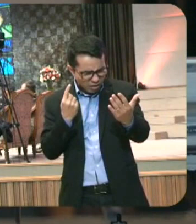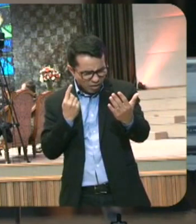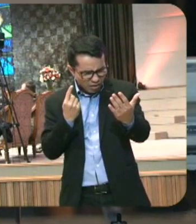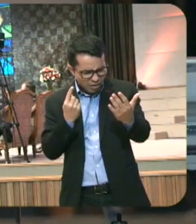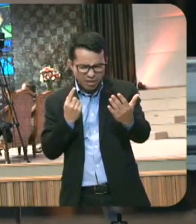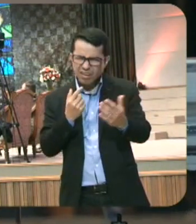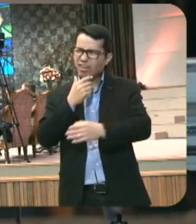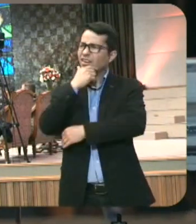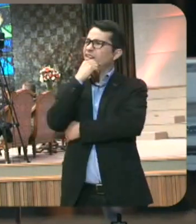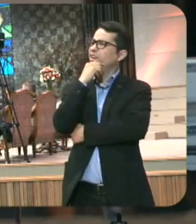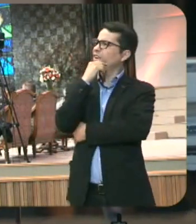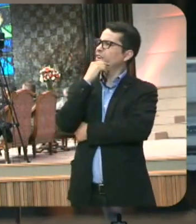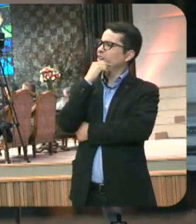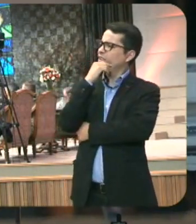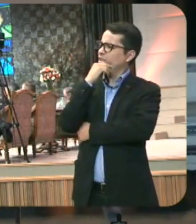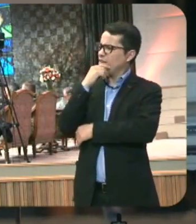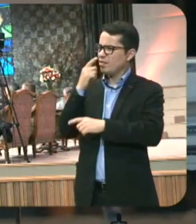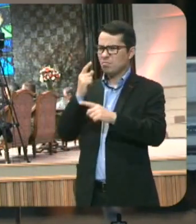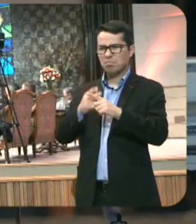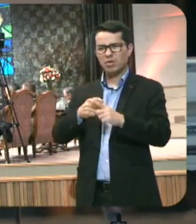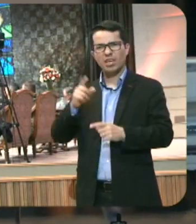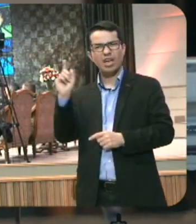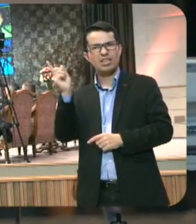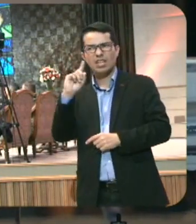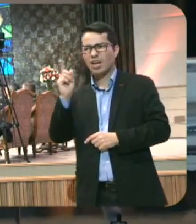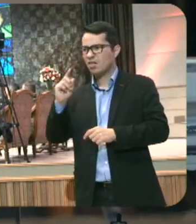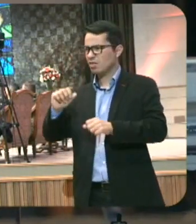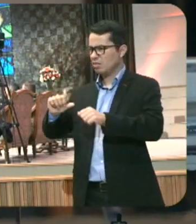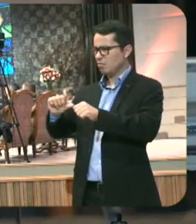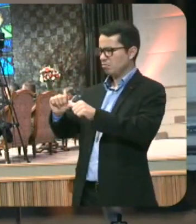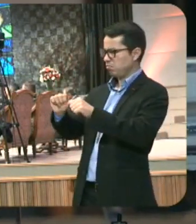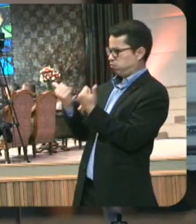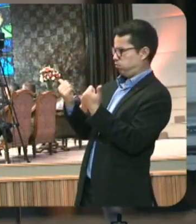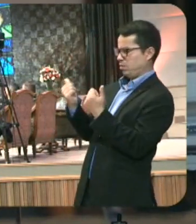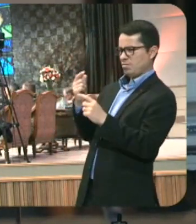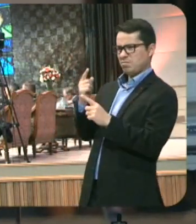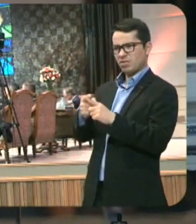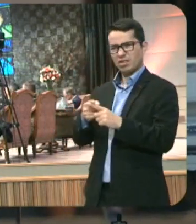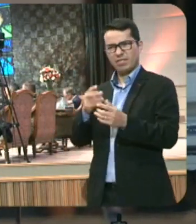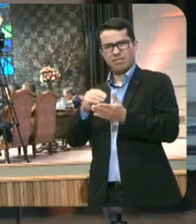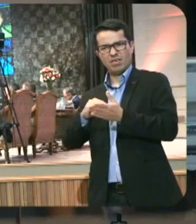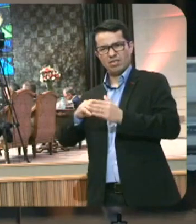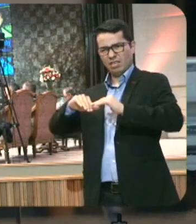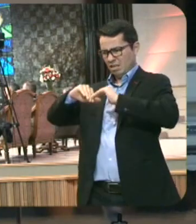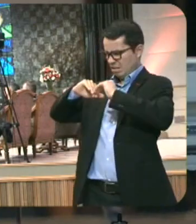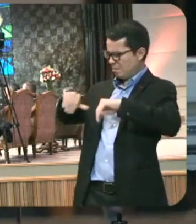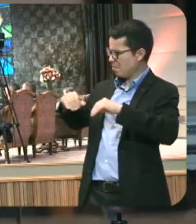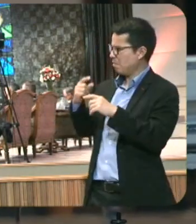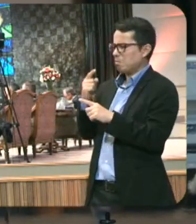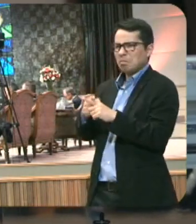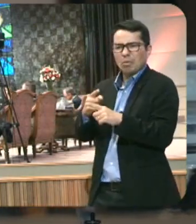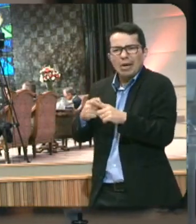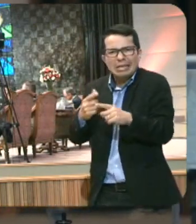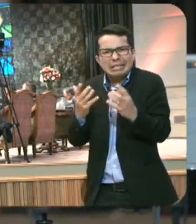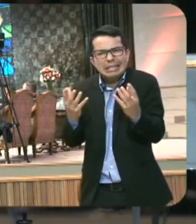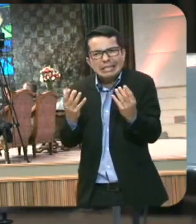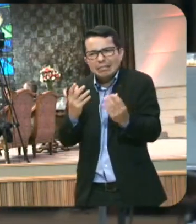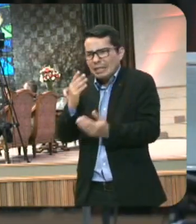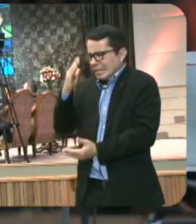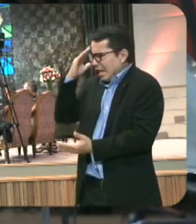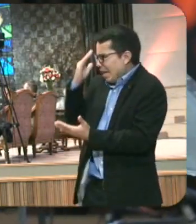não desfizeram esse acordo de paz, visto que eles foram enganados?